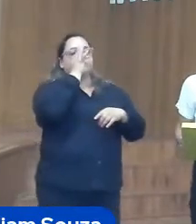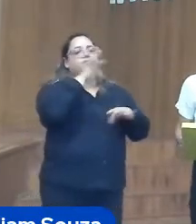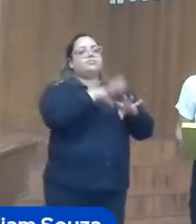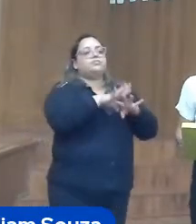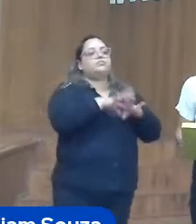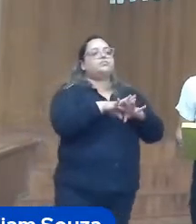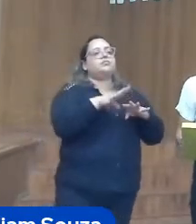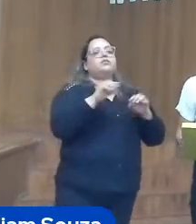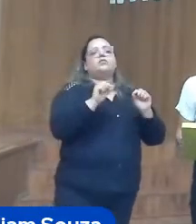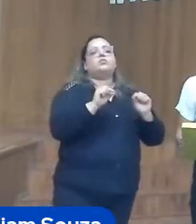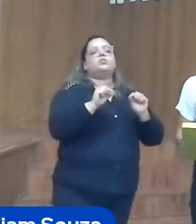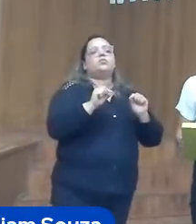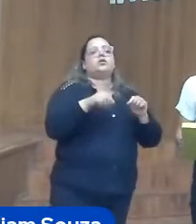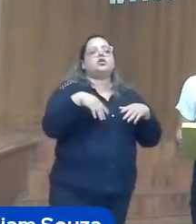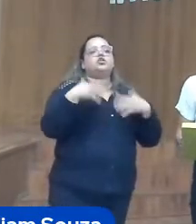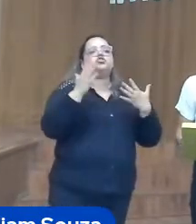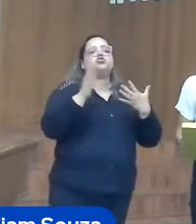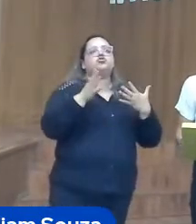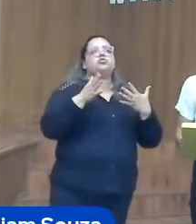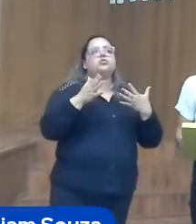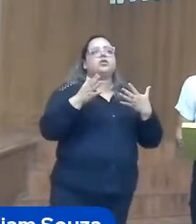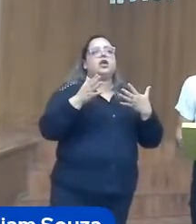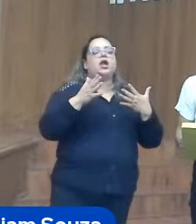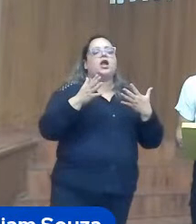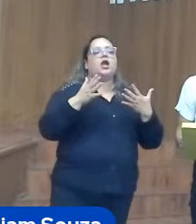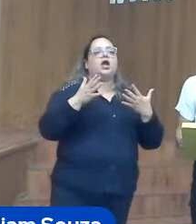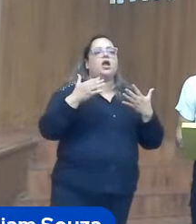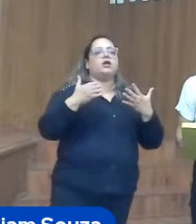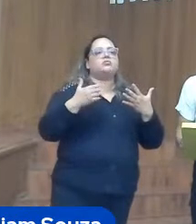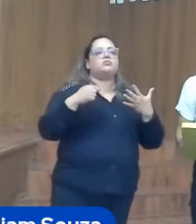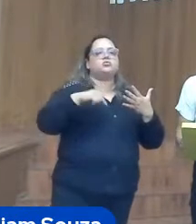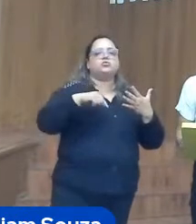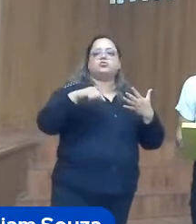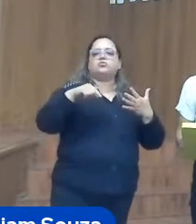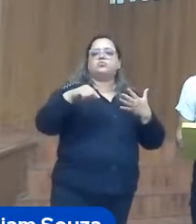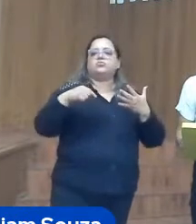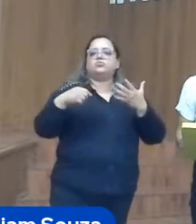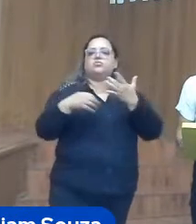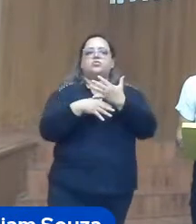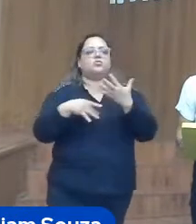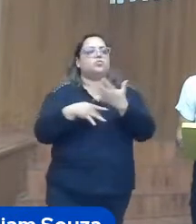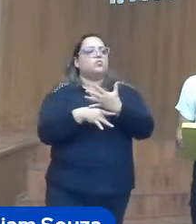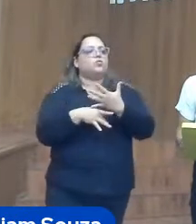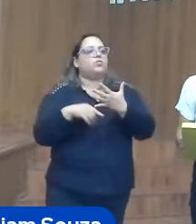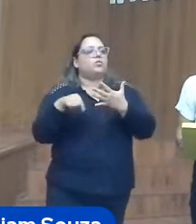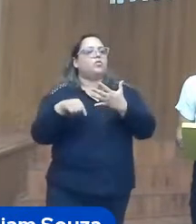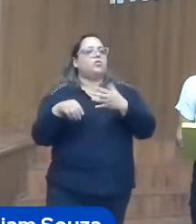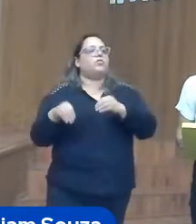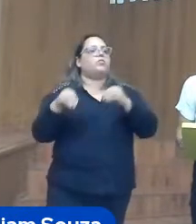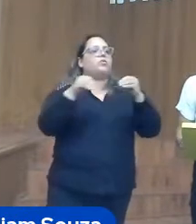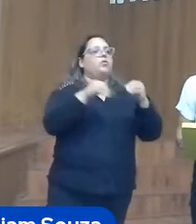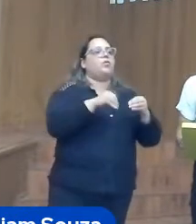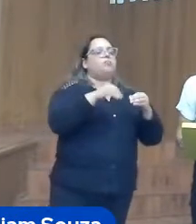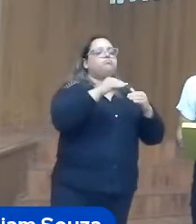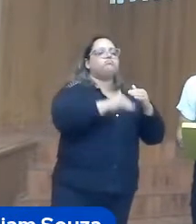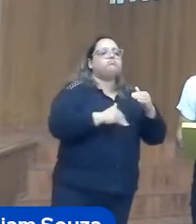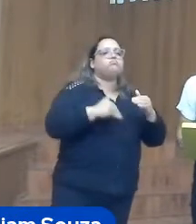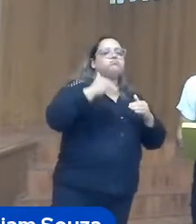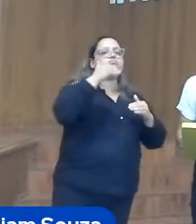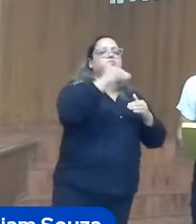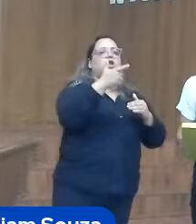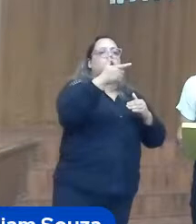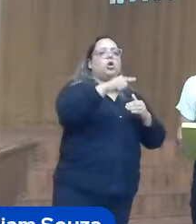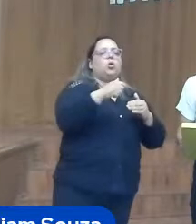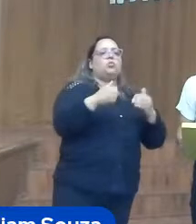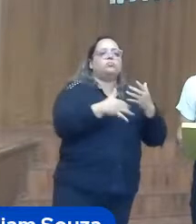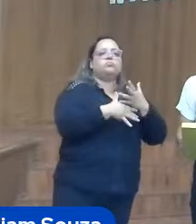saiu do encontro simplesmente de uma cidade e já está almejando já estar aí em